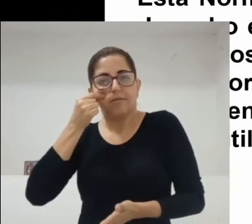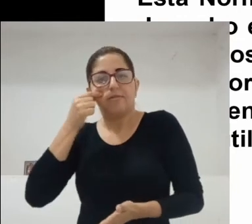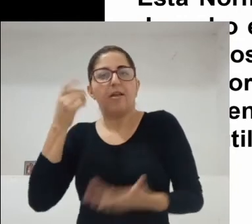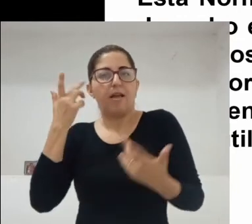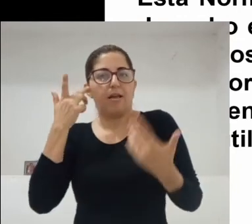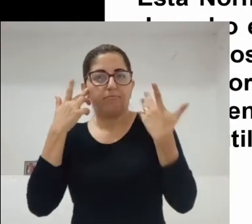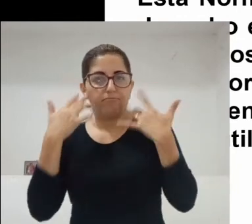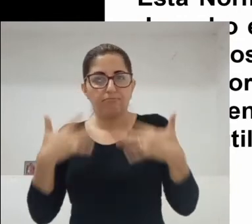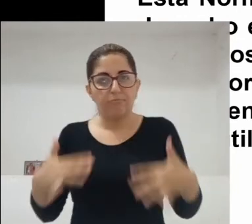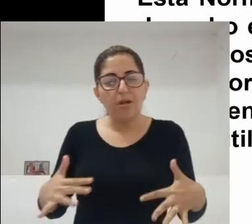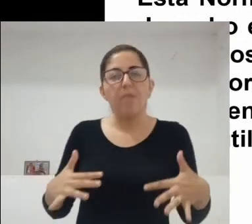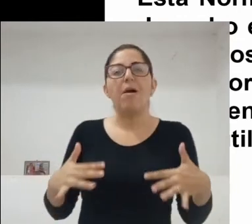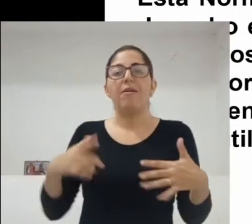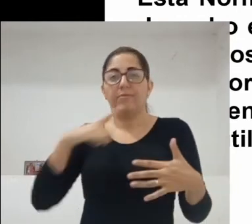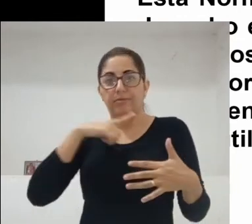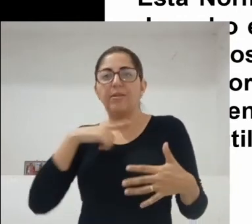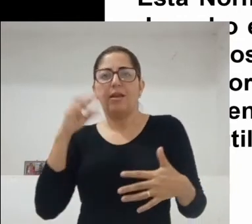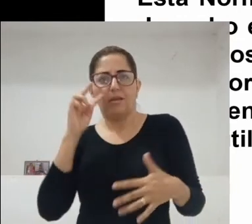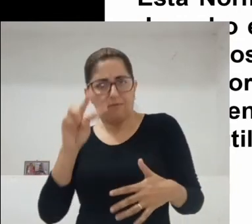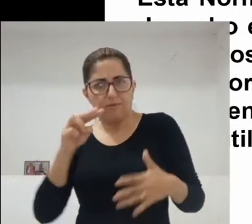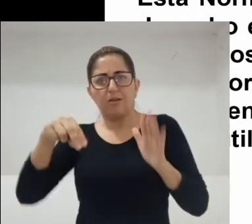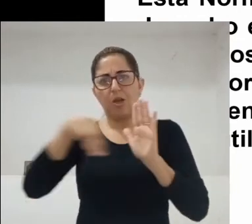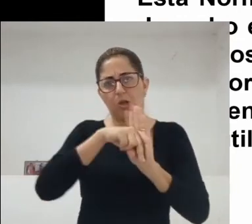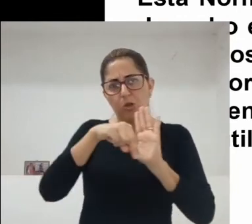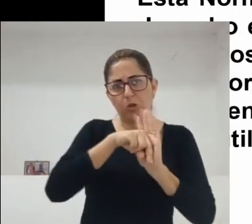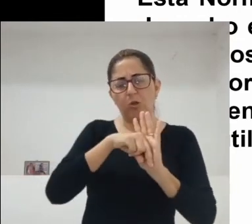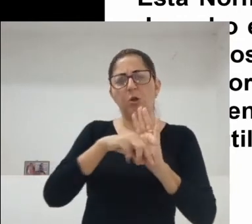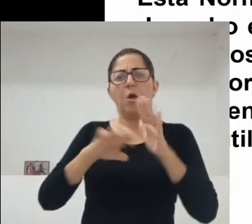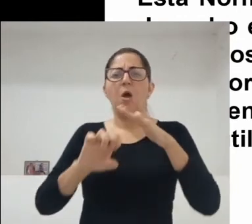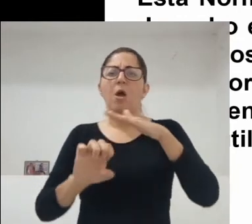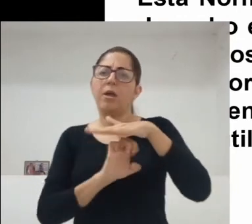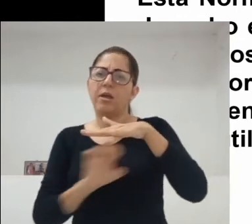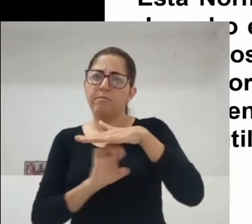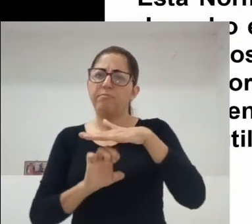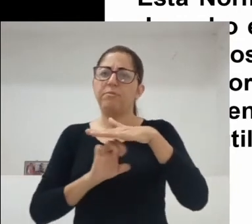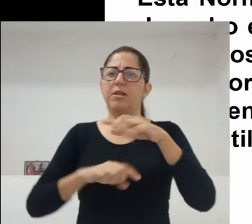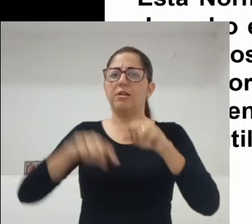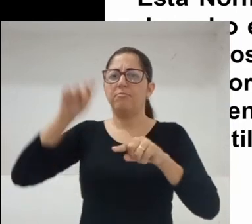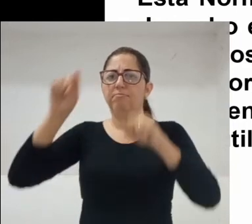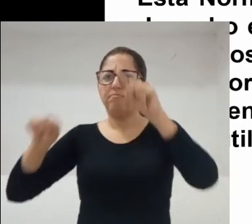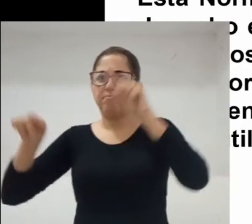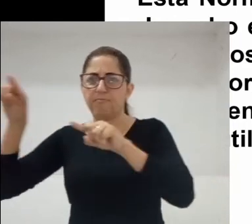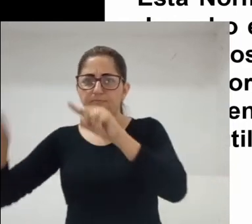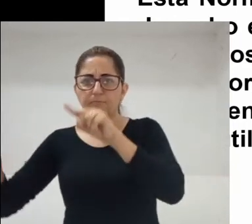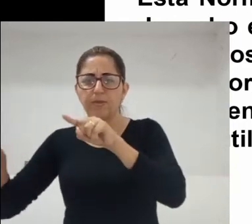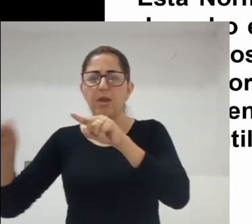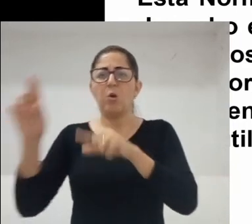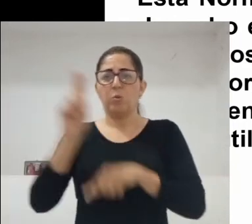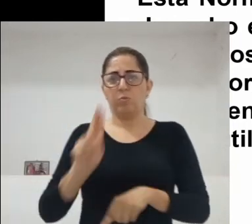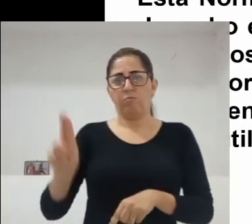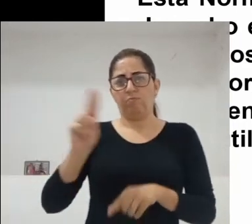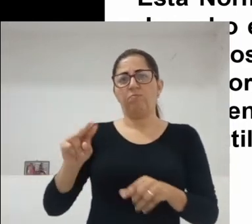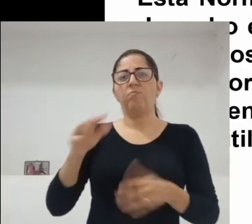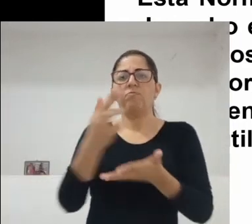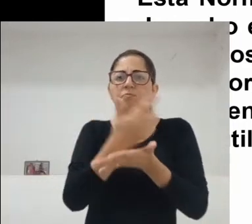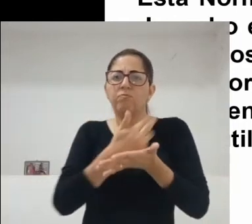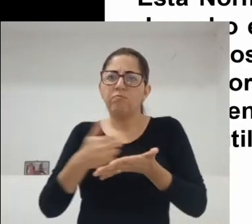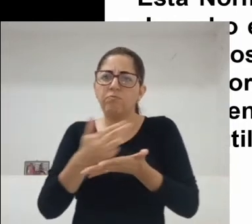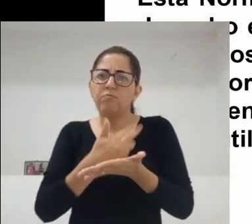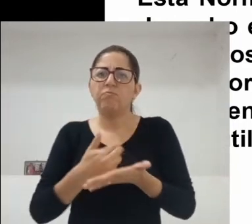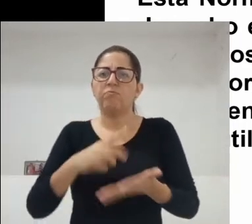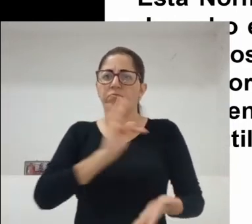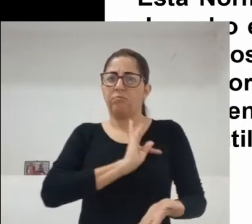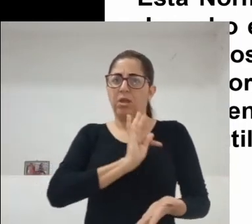fazer posteriormente, quando a gente estiver tendo aulas presenciais normalmente. E também a norma que trata de emprego de escalas, que são